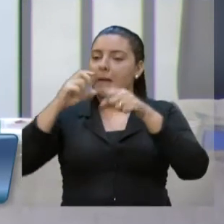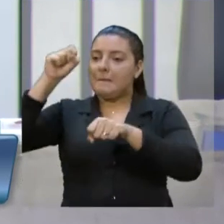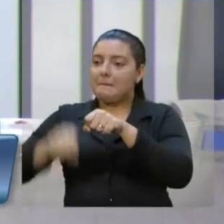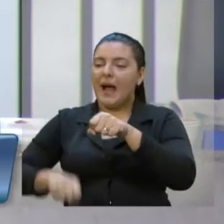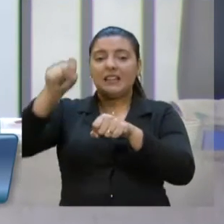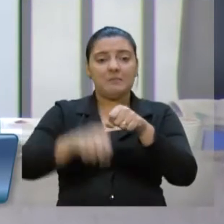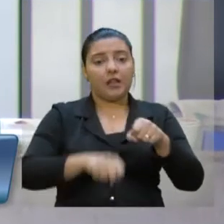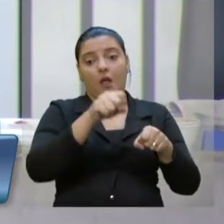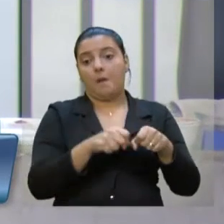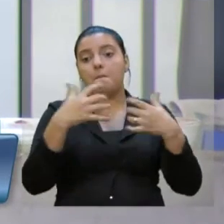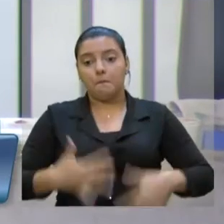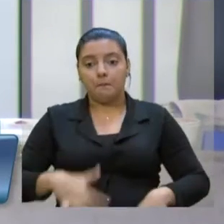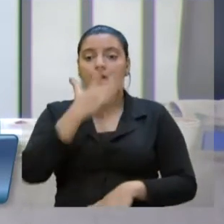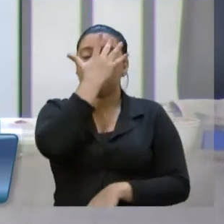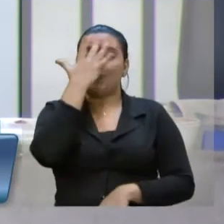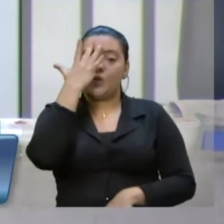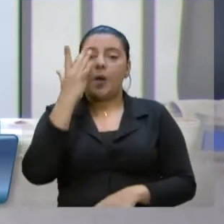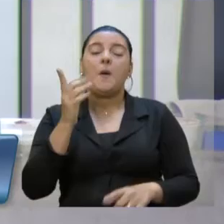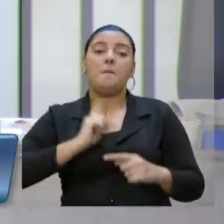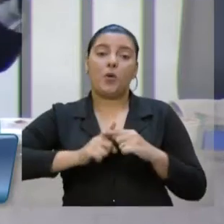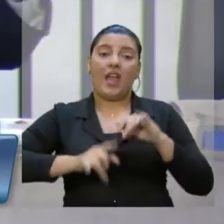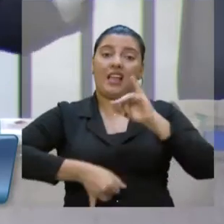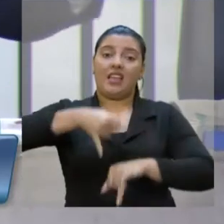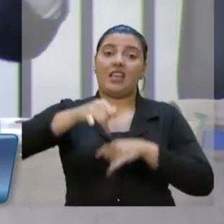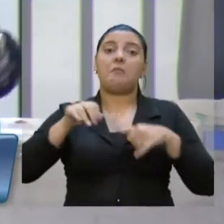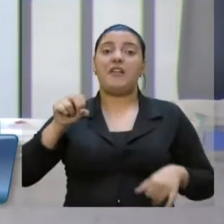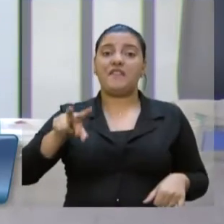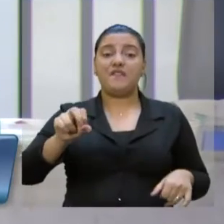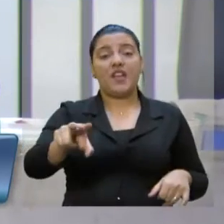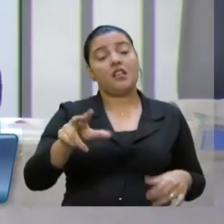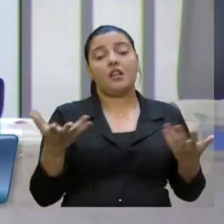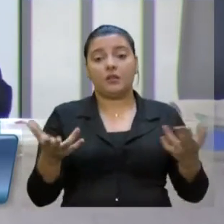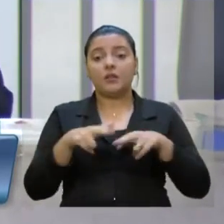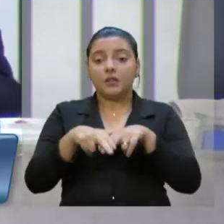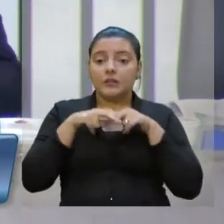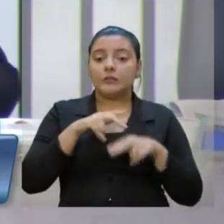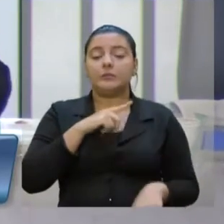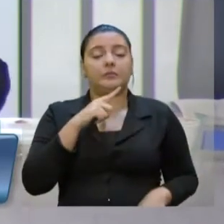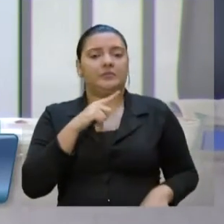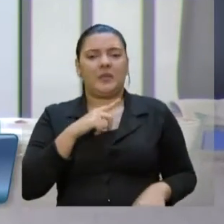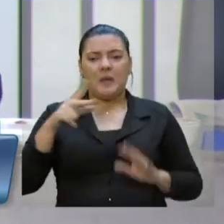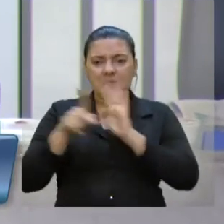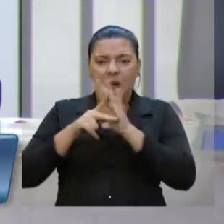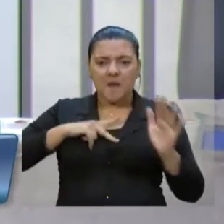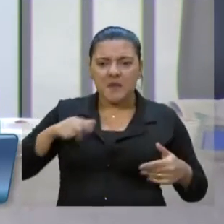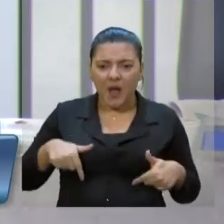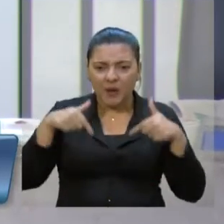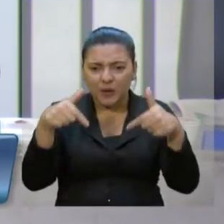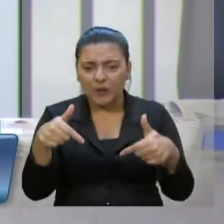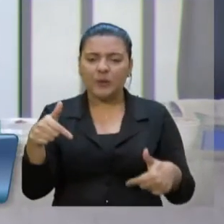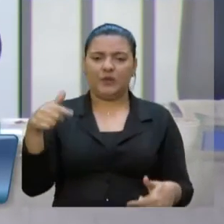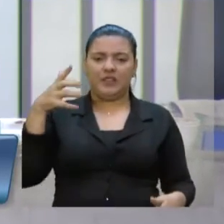milhares e milhões de pessoas. Portanto, essa luta não é só do deputado Renato Rosendo, não é do Heitor Ferri, não é da deputada Augusta, da deputada